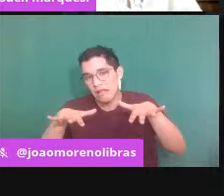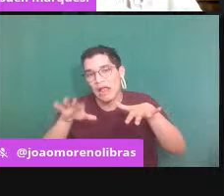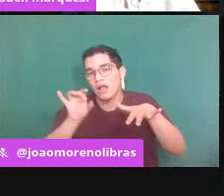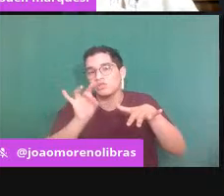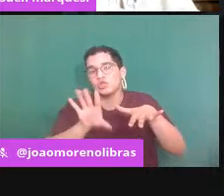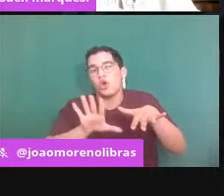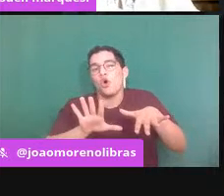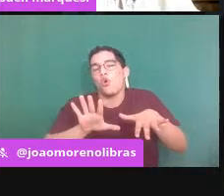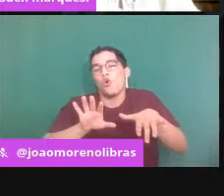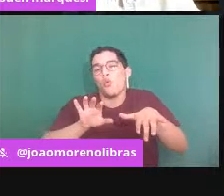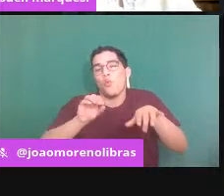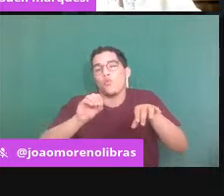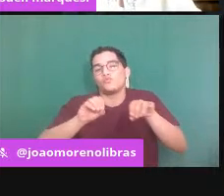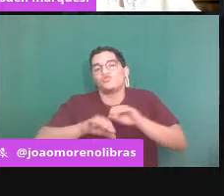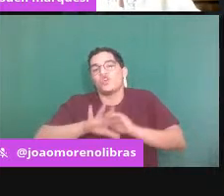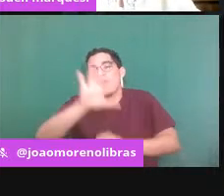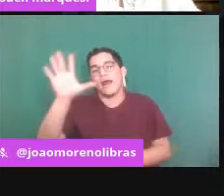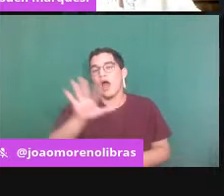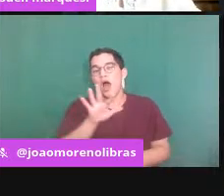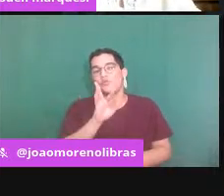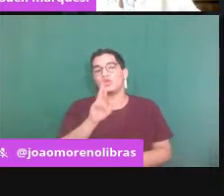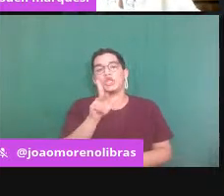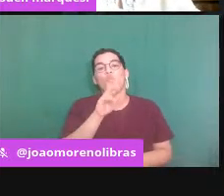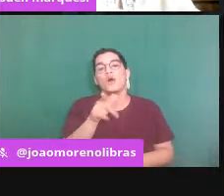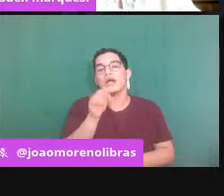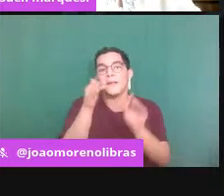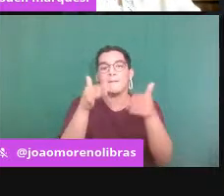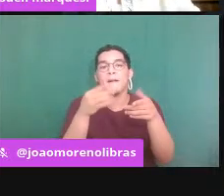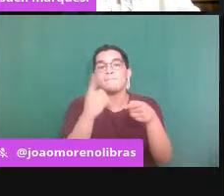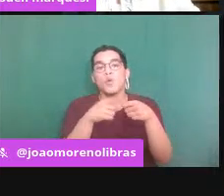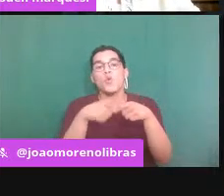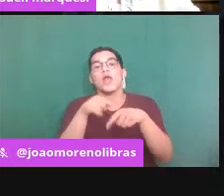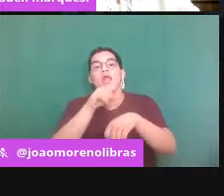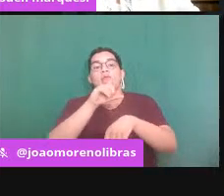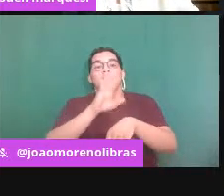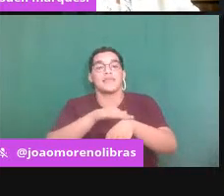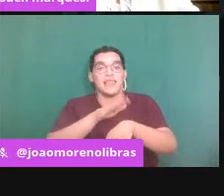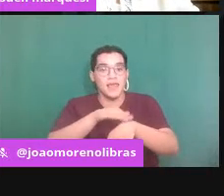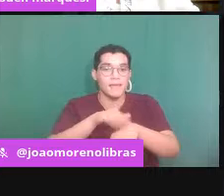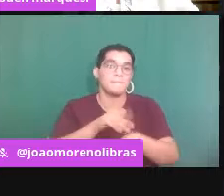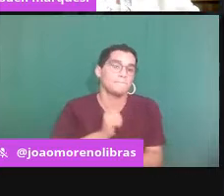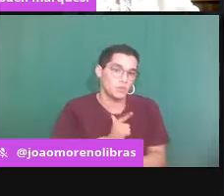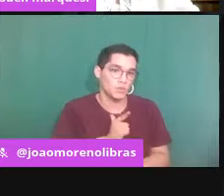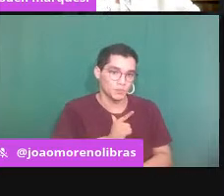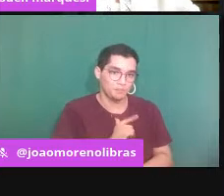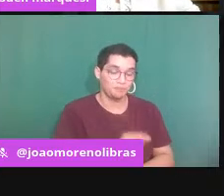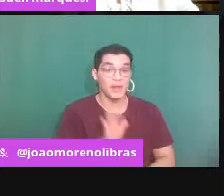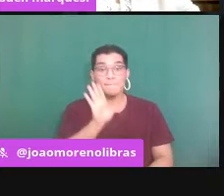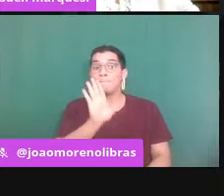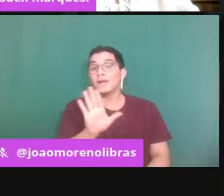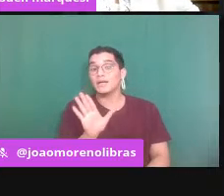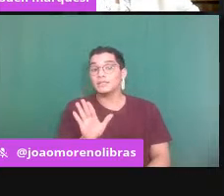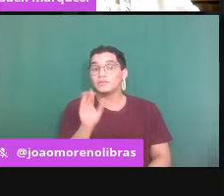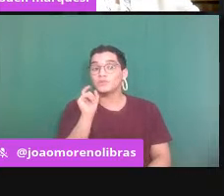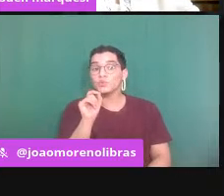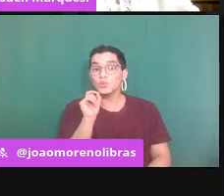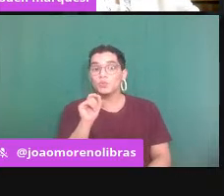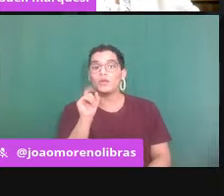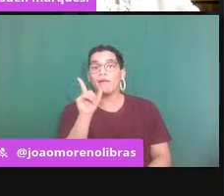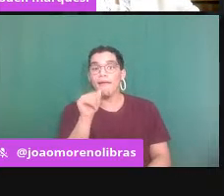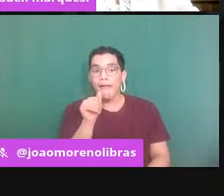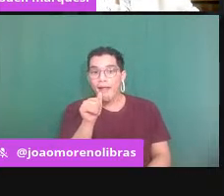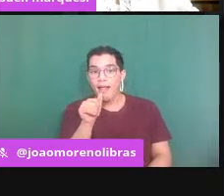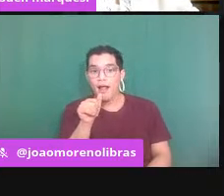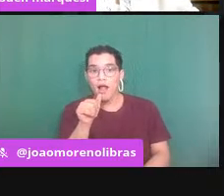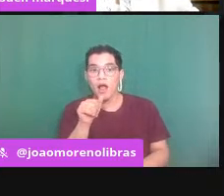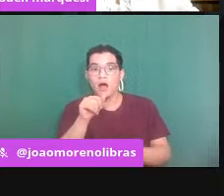extrapolar o tempo depois, né? Mas nesse nível da análise que eu mostrei para vocês, conceito de plano de